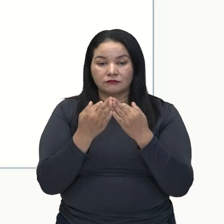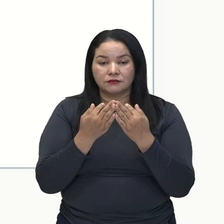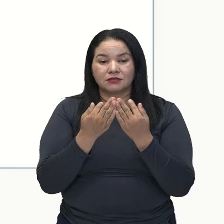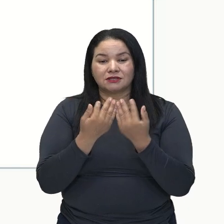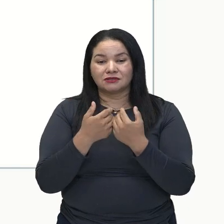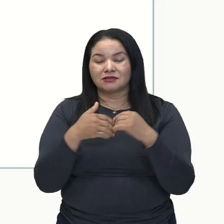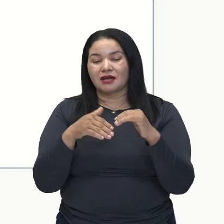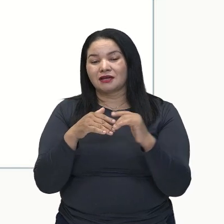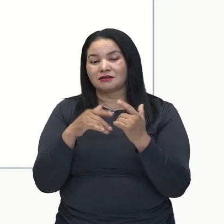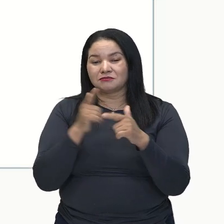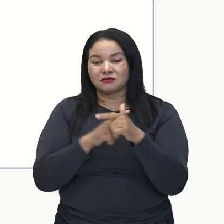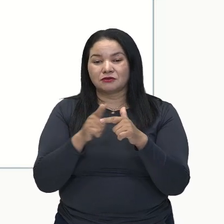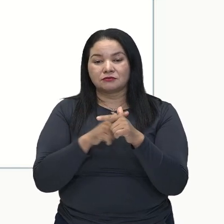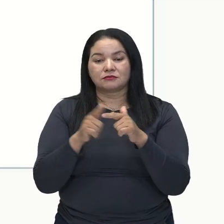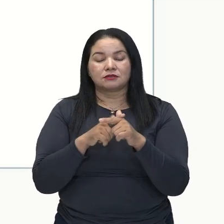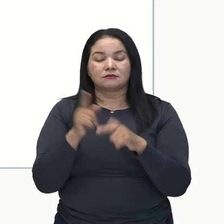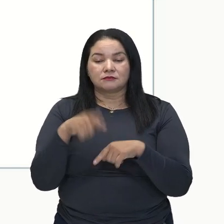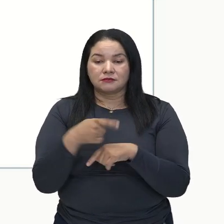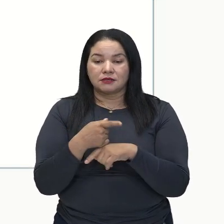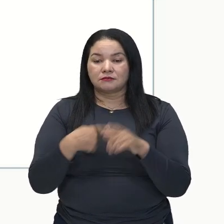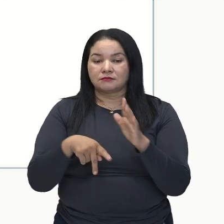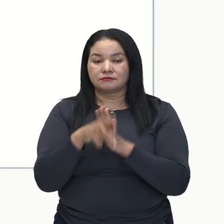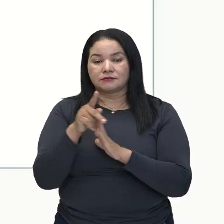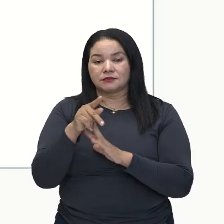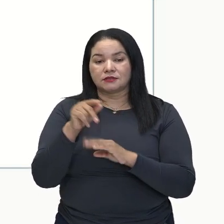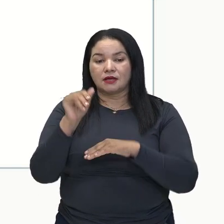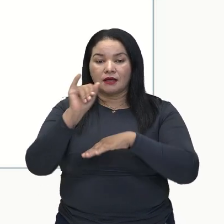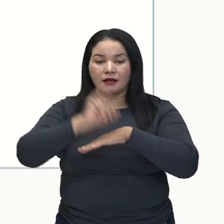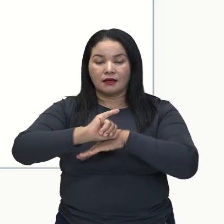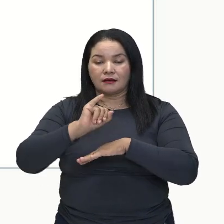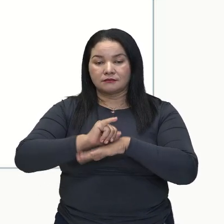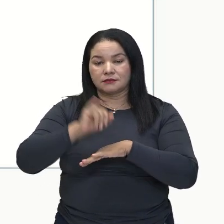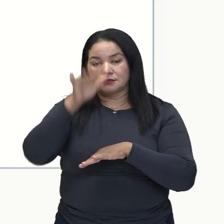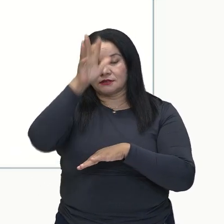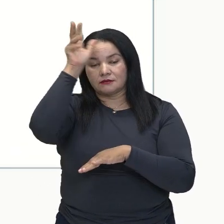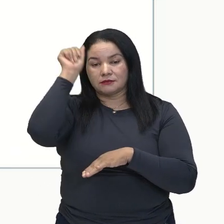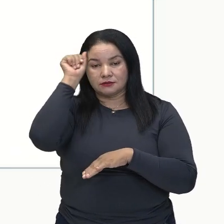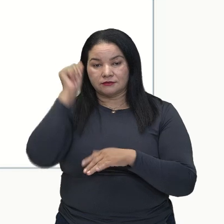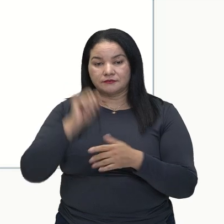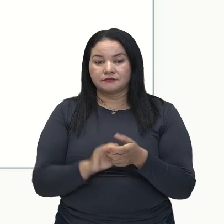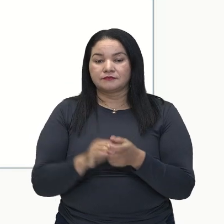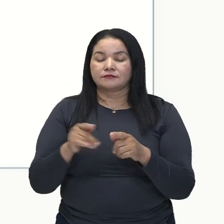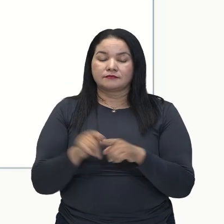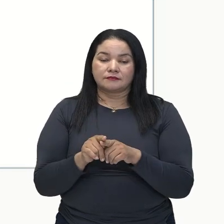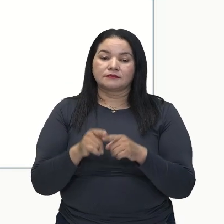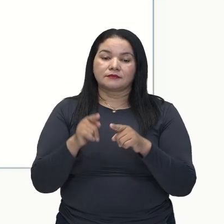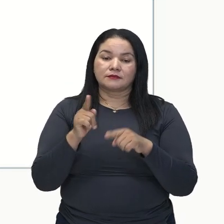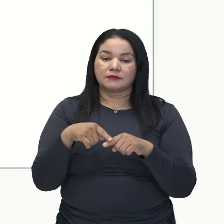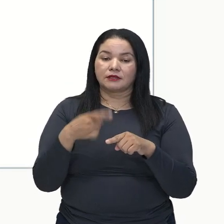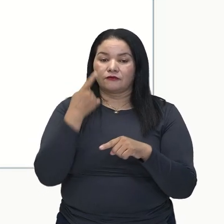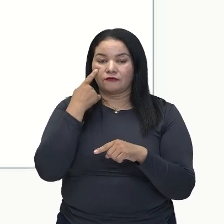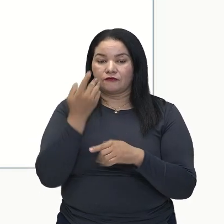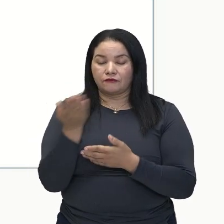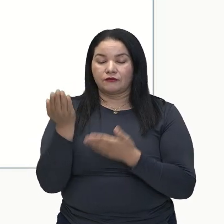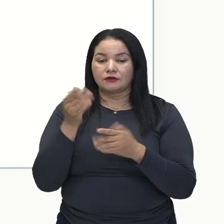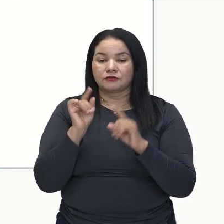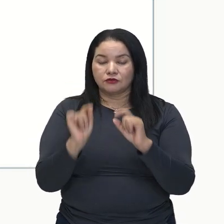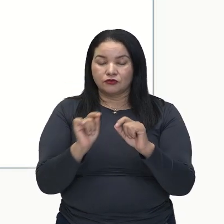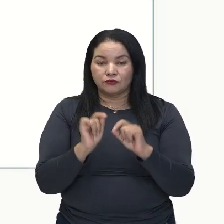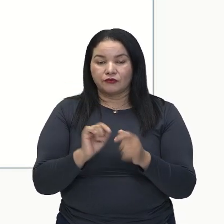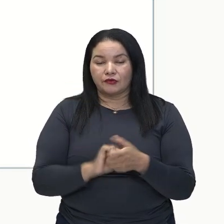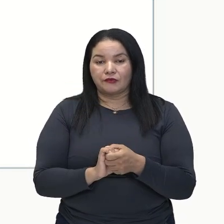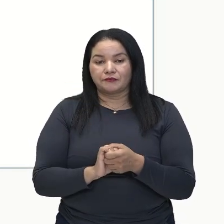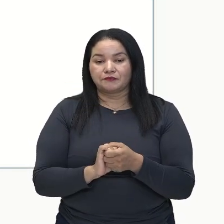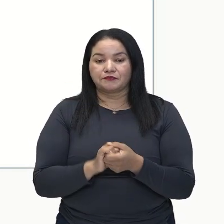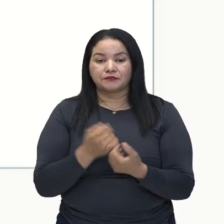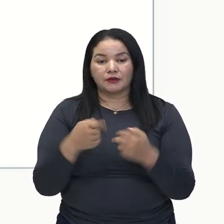própria capital amazonense. Então, estou falando aqui já de mais uma obra e falando, enfim, dessa tradição com